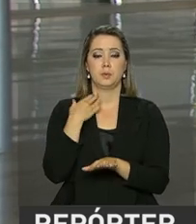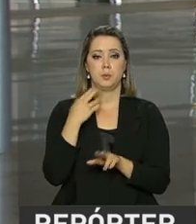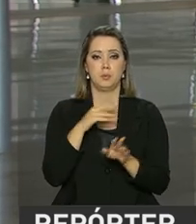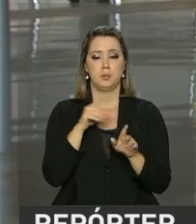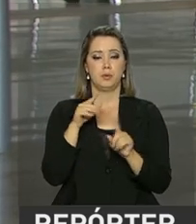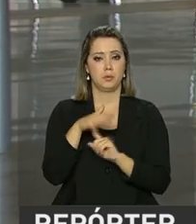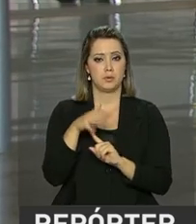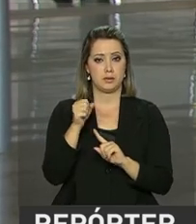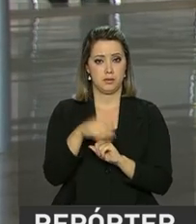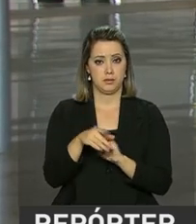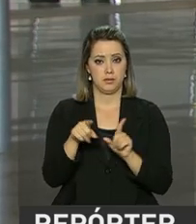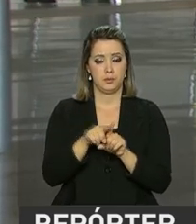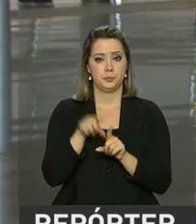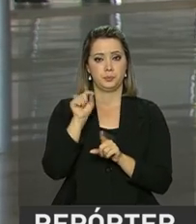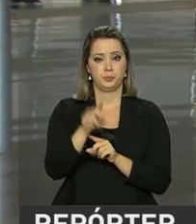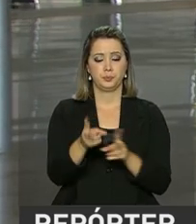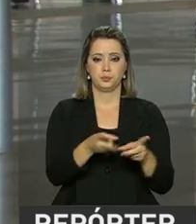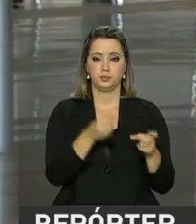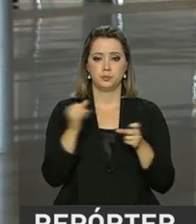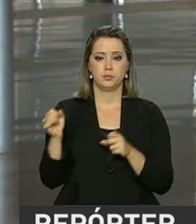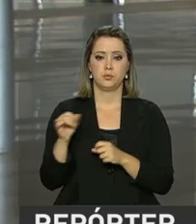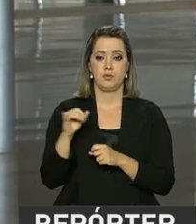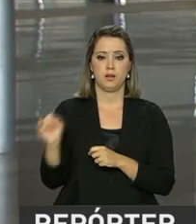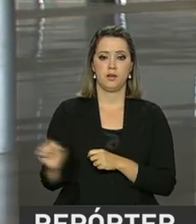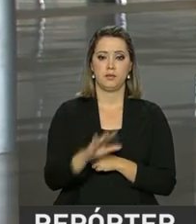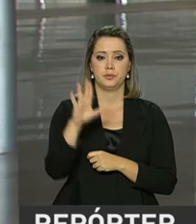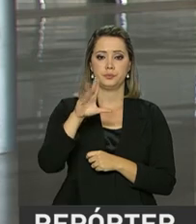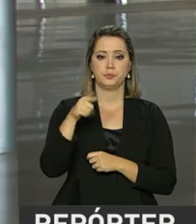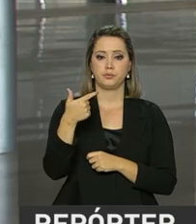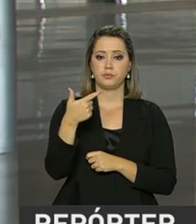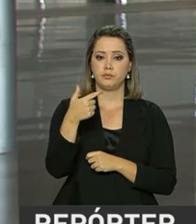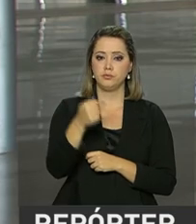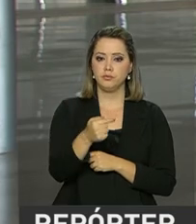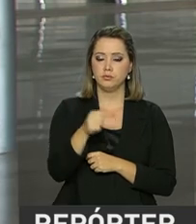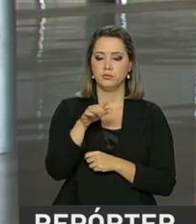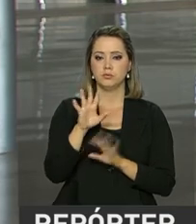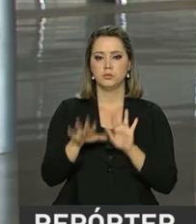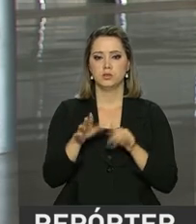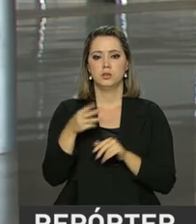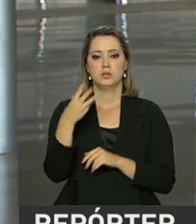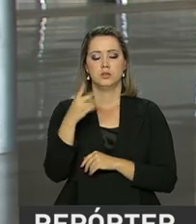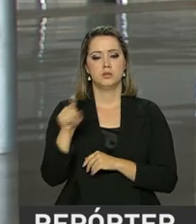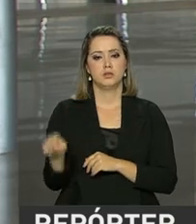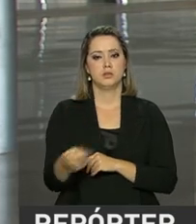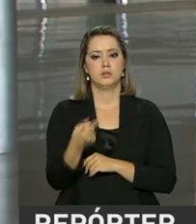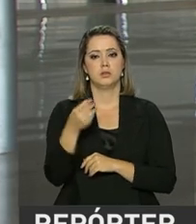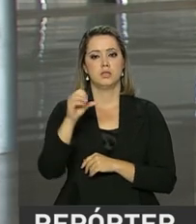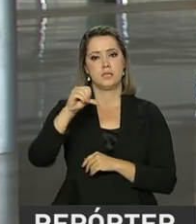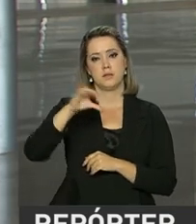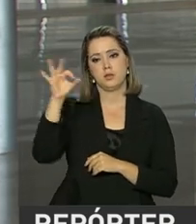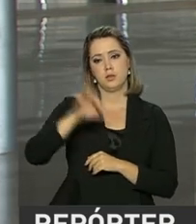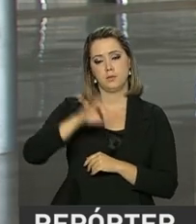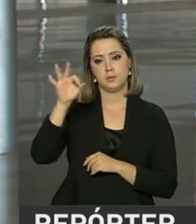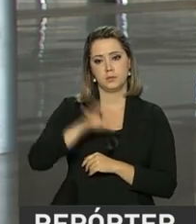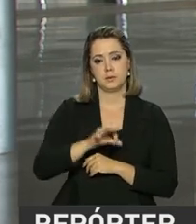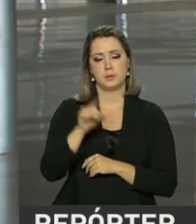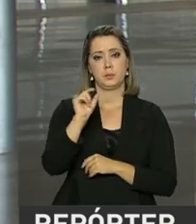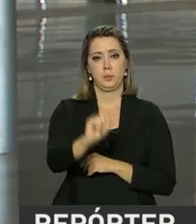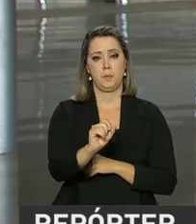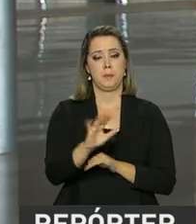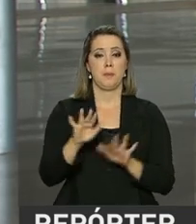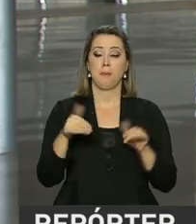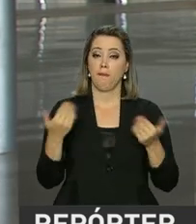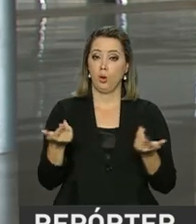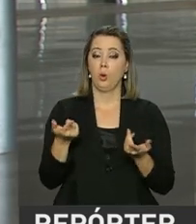100 maiores analistas é que a inflação em 2017 ficará em 3,9 %